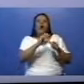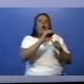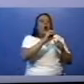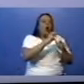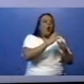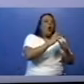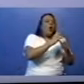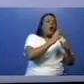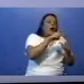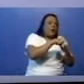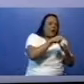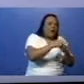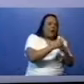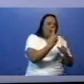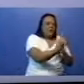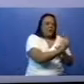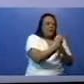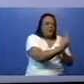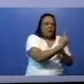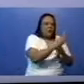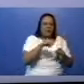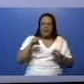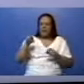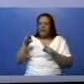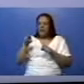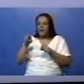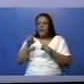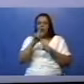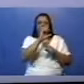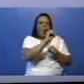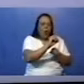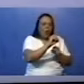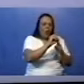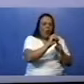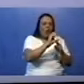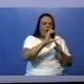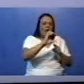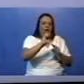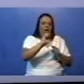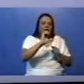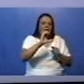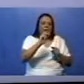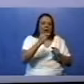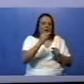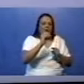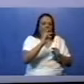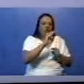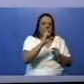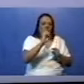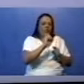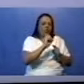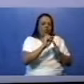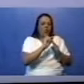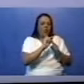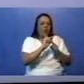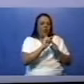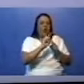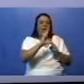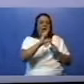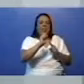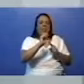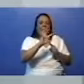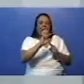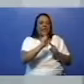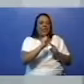singular. Se fosse os cachorros latem, por que tem que ser latem? Por que não tem que ser os cachorros latem?